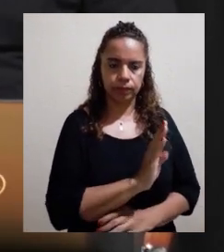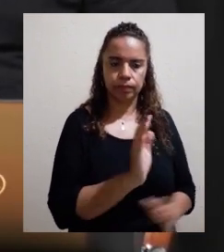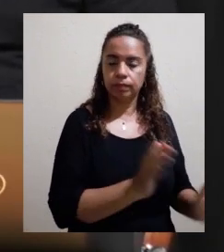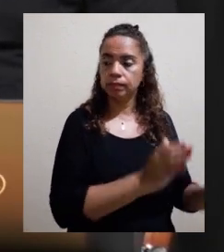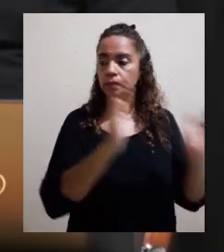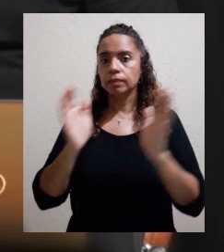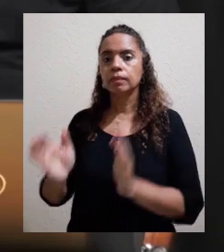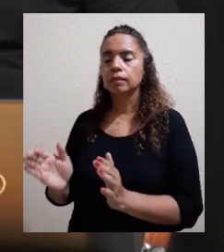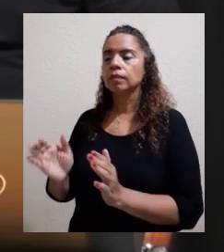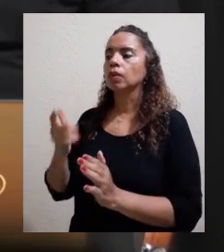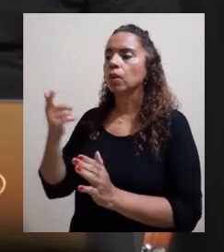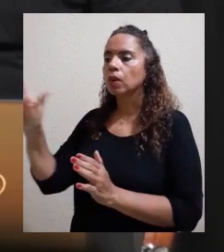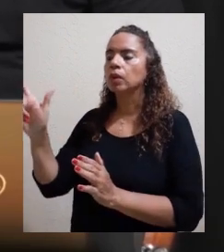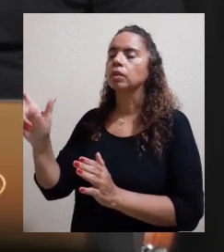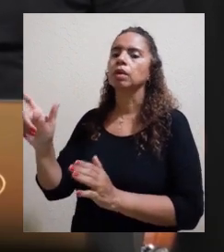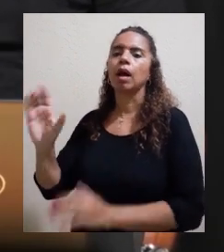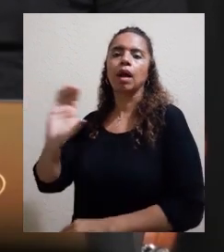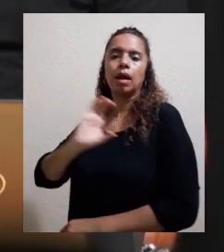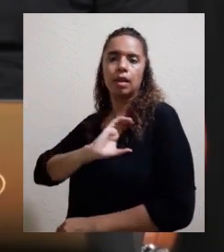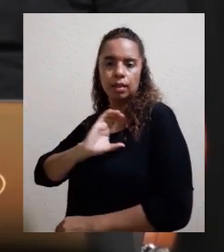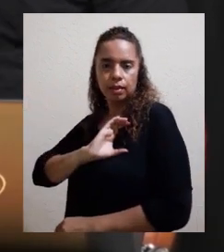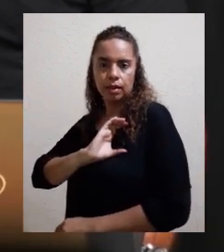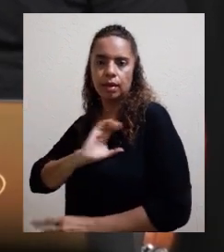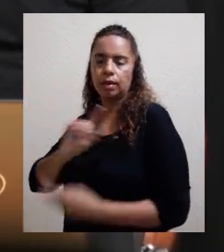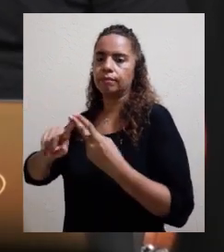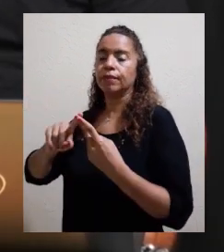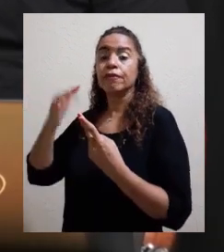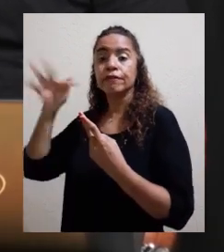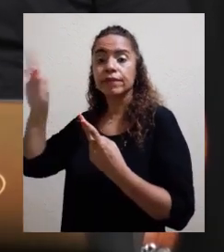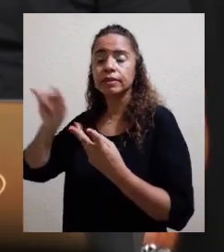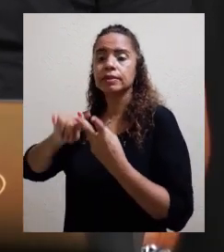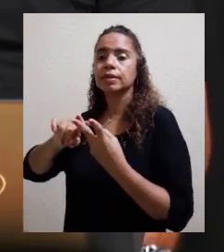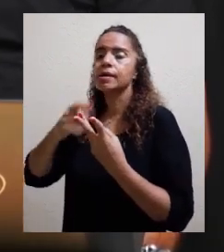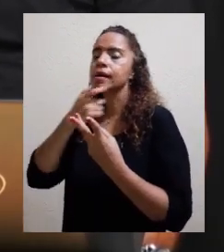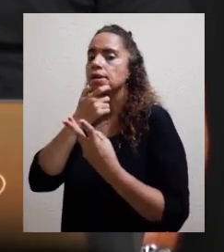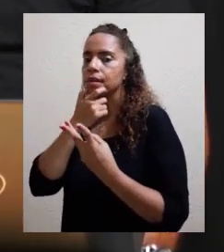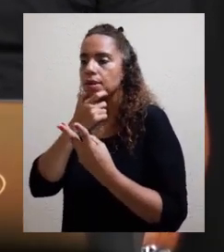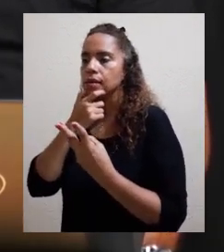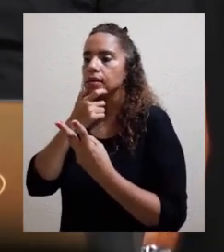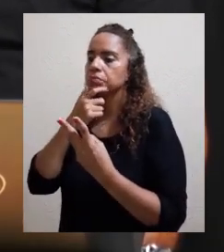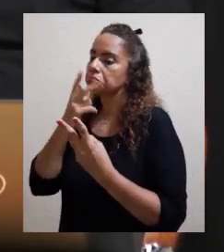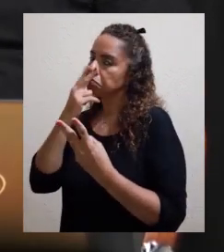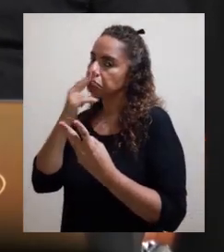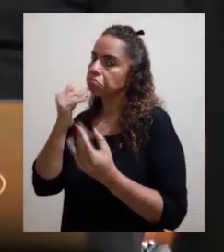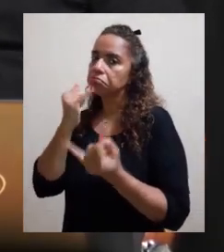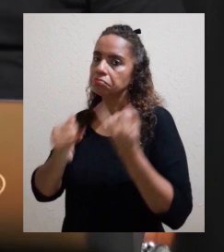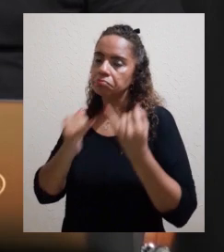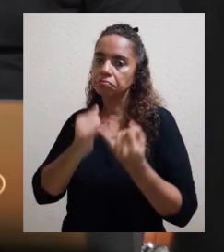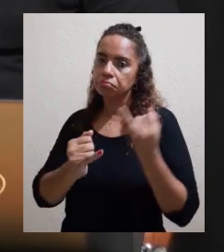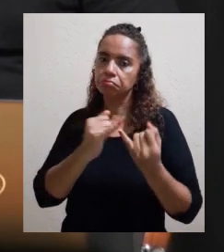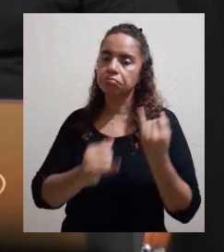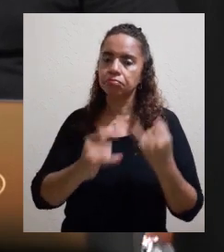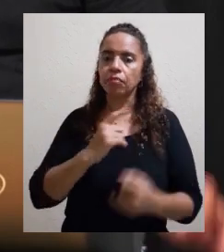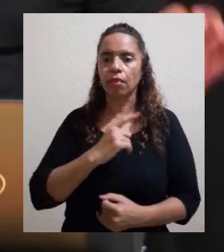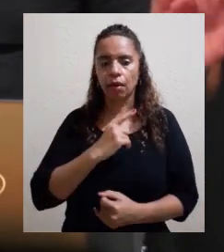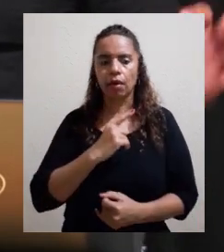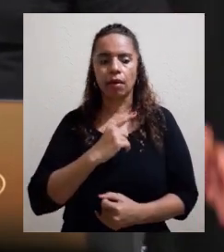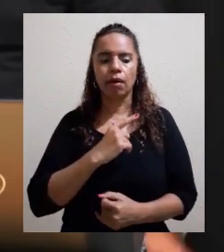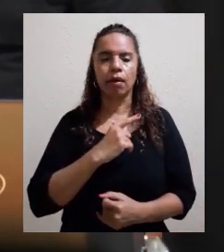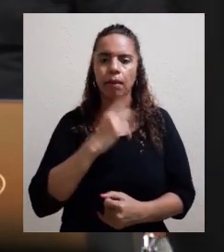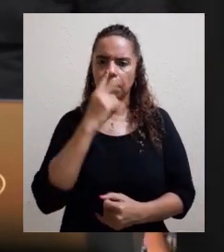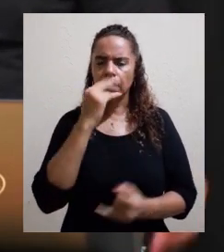dessa forma. Mas nós temos exemplos semelhantes no Canadá, França, Inglaterra, que se assemelham em